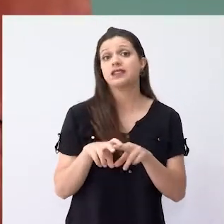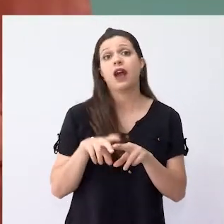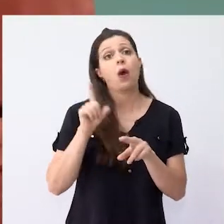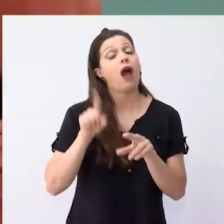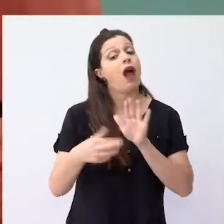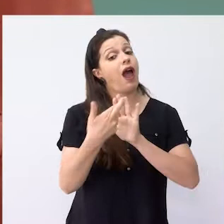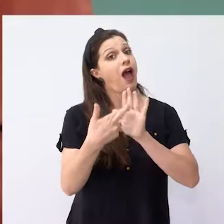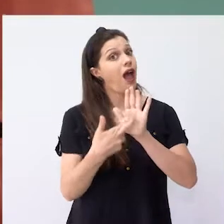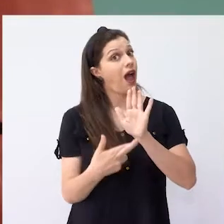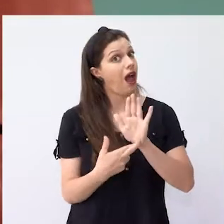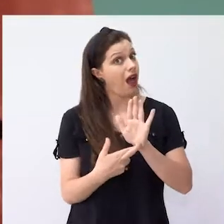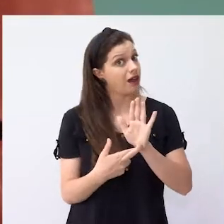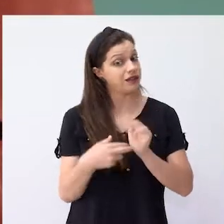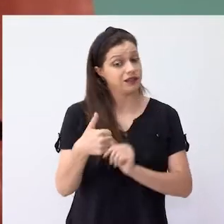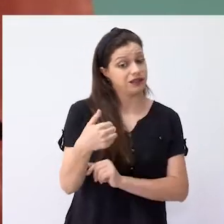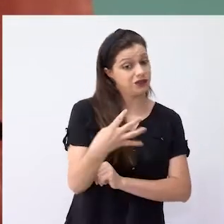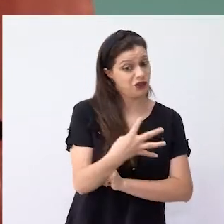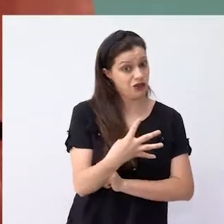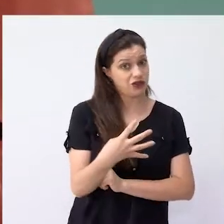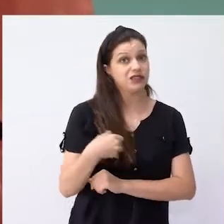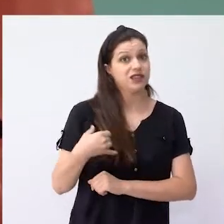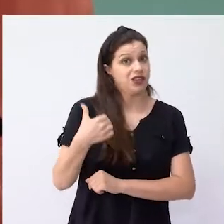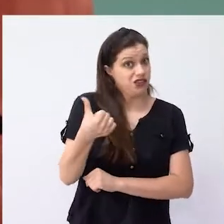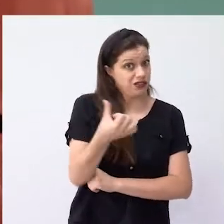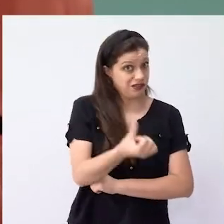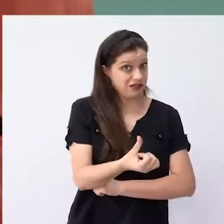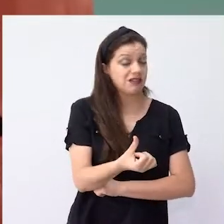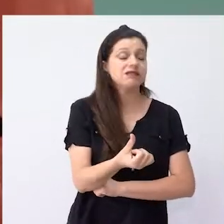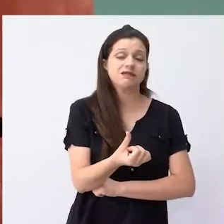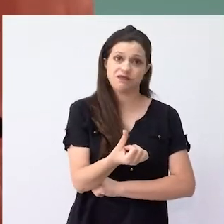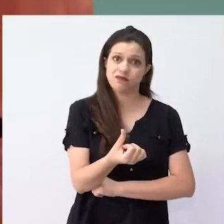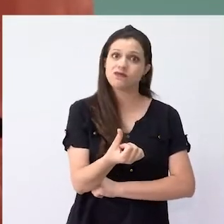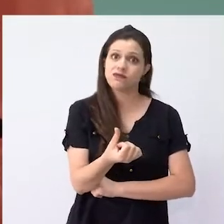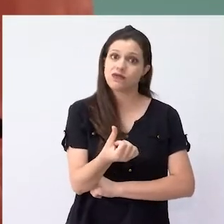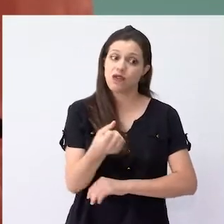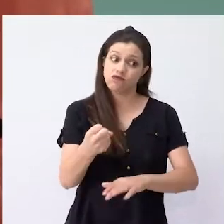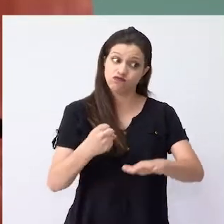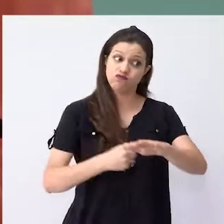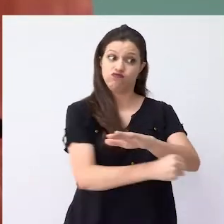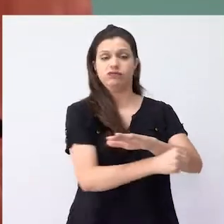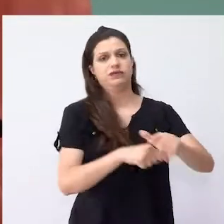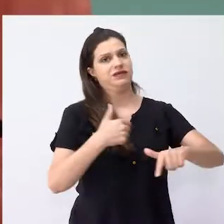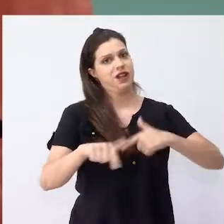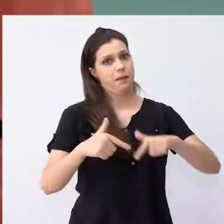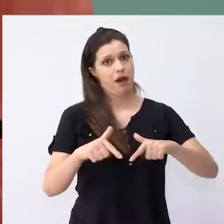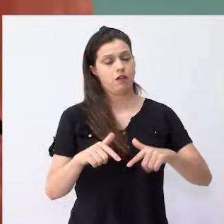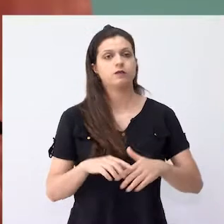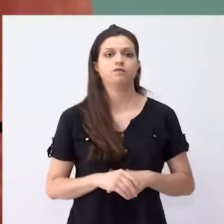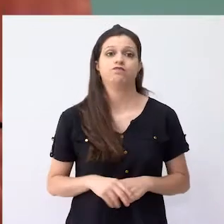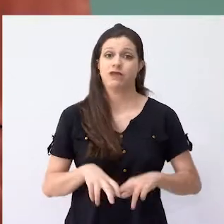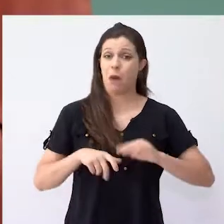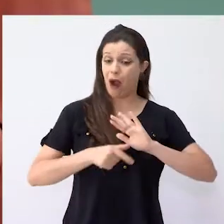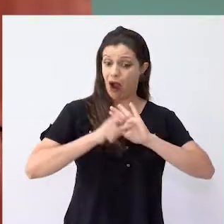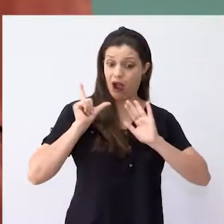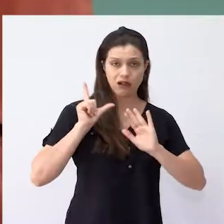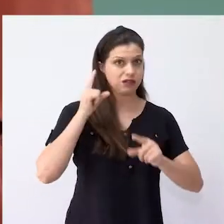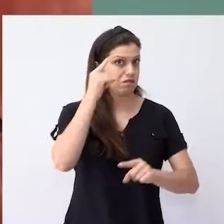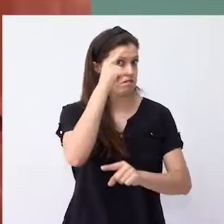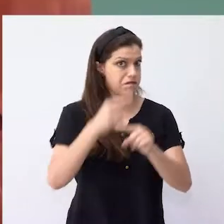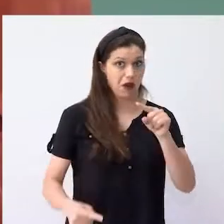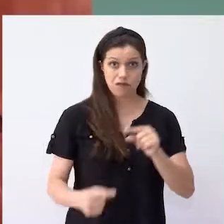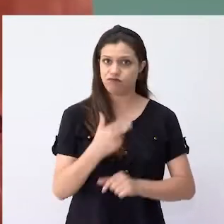nosso entendimento sobre essa idade mínima de ingresso. E essa é uma denominação interessante, porque quando a gente fala